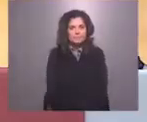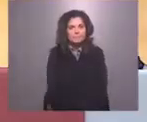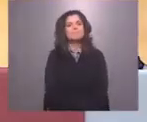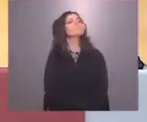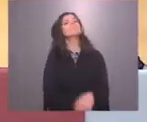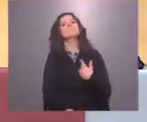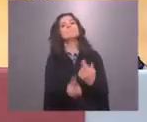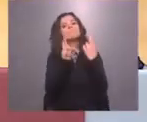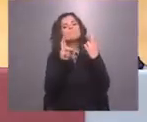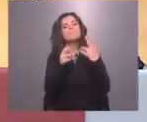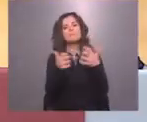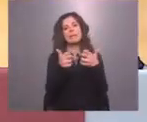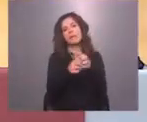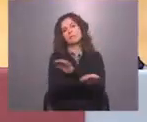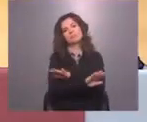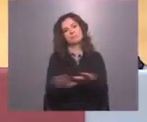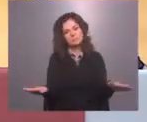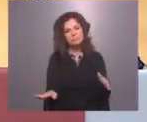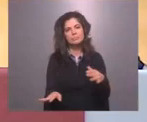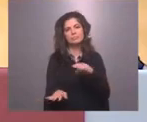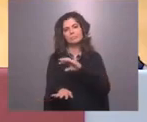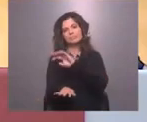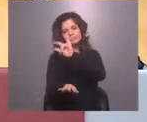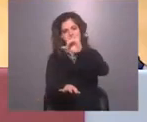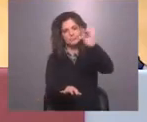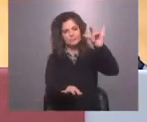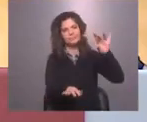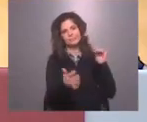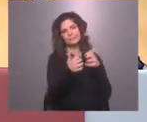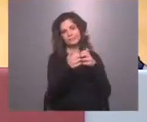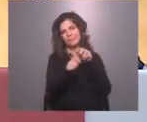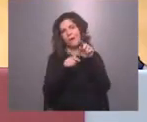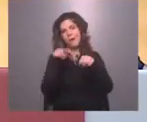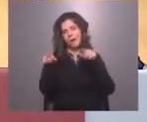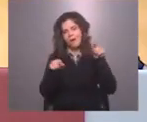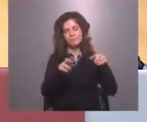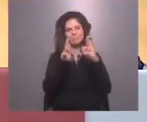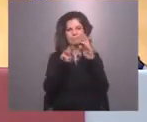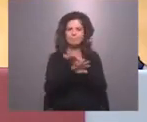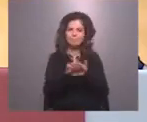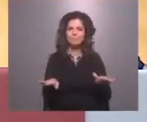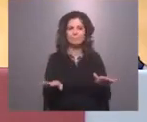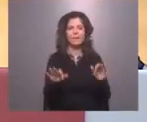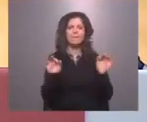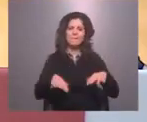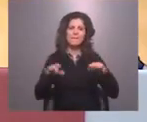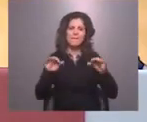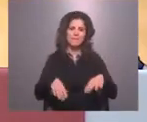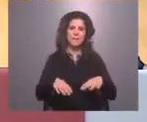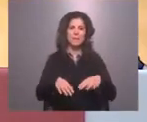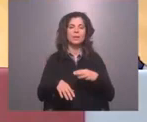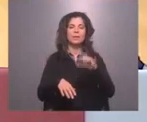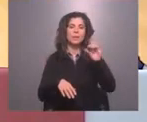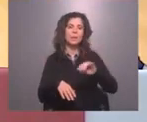Para que cessem as guerras nos diferentes lugares do mundo e para que os povos,